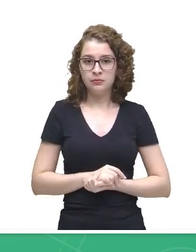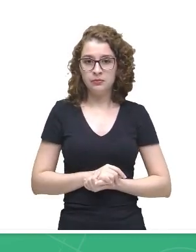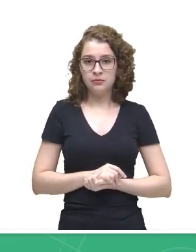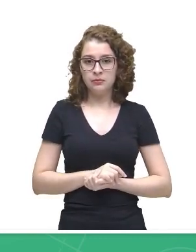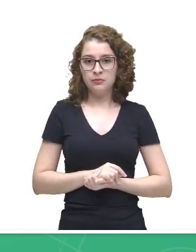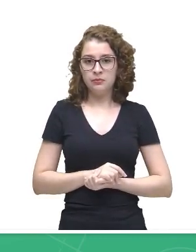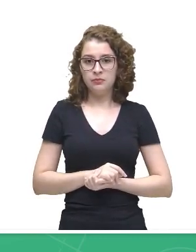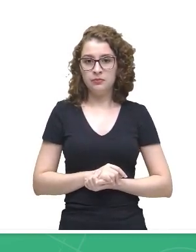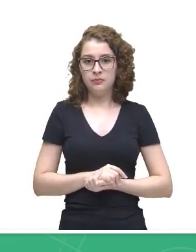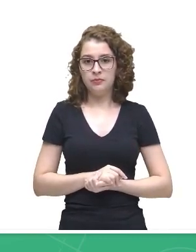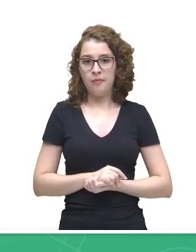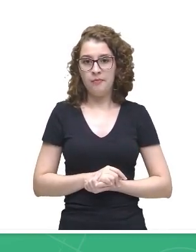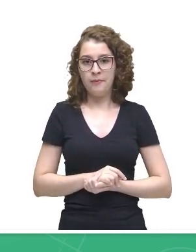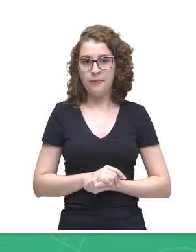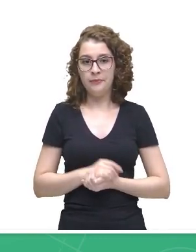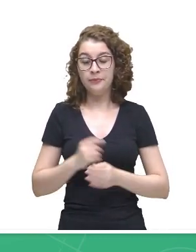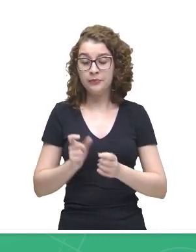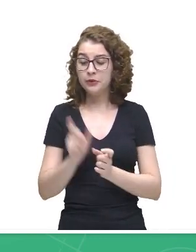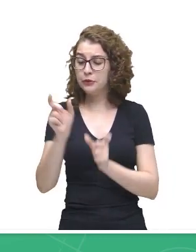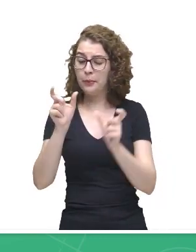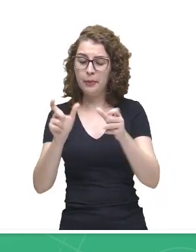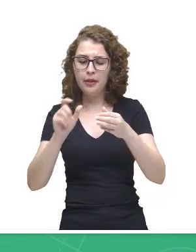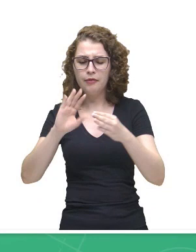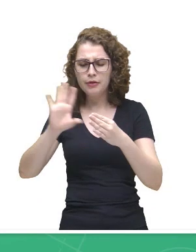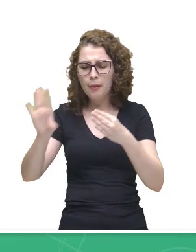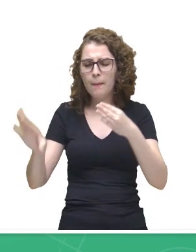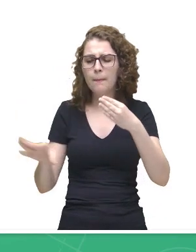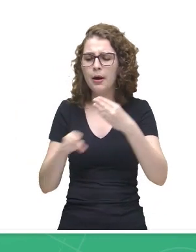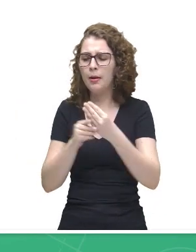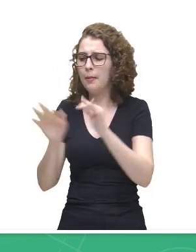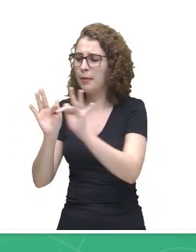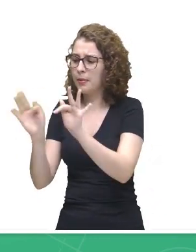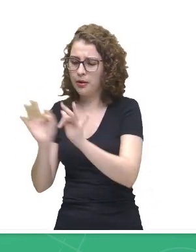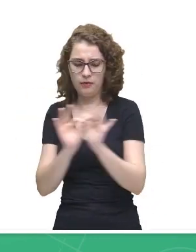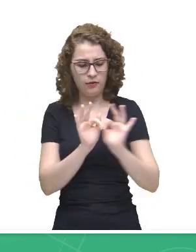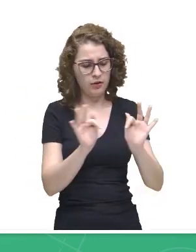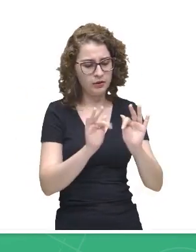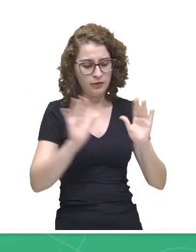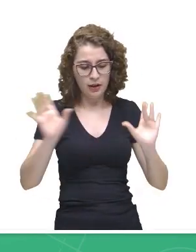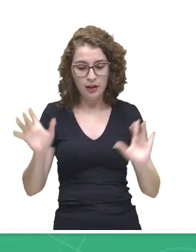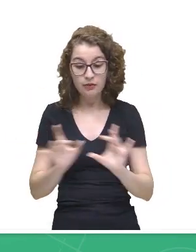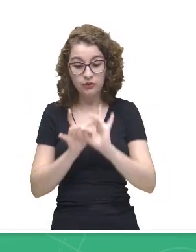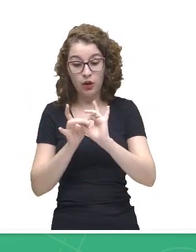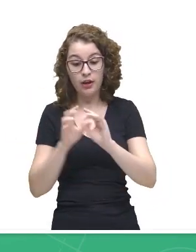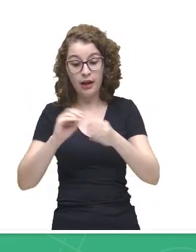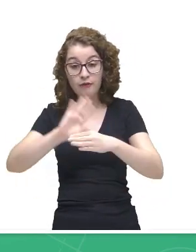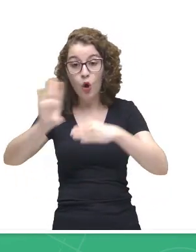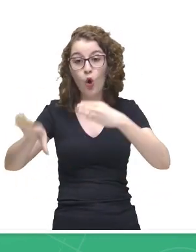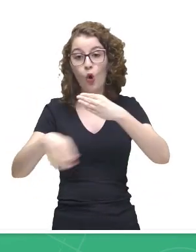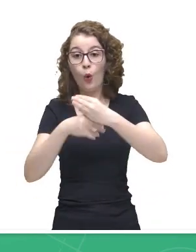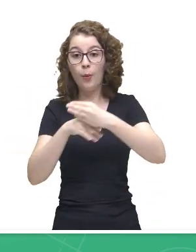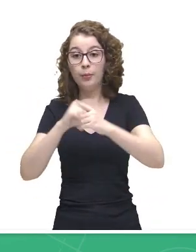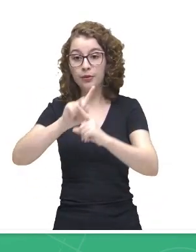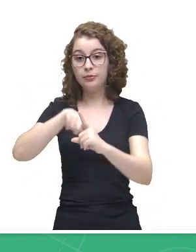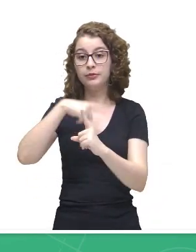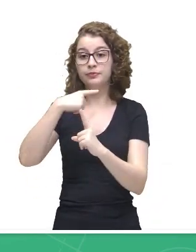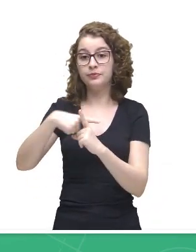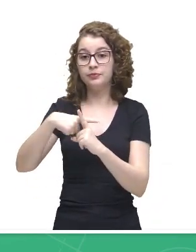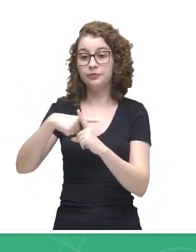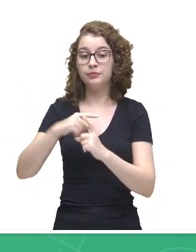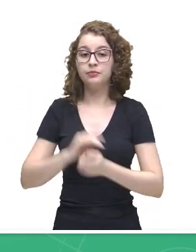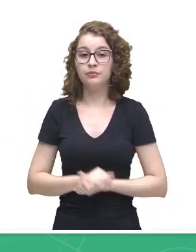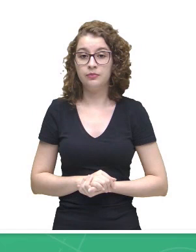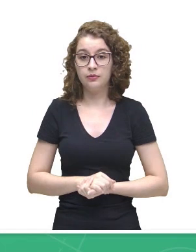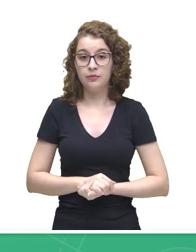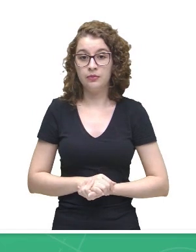como o próprio nome diz, vão adicionar ideias. Aqui, and, also e furthermore. E eu vou